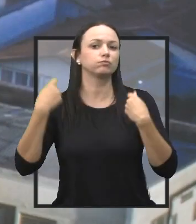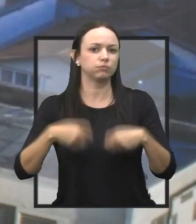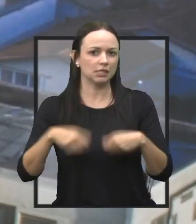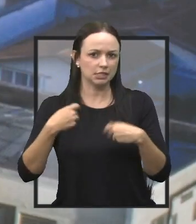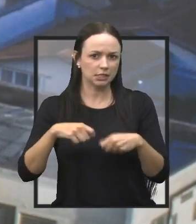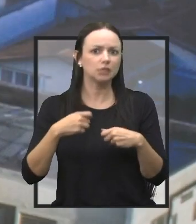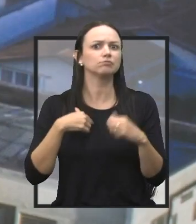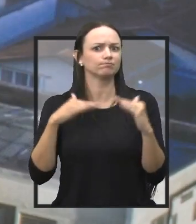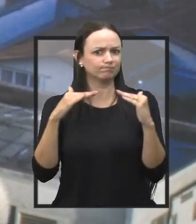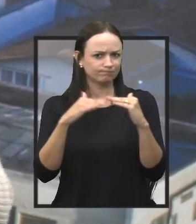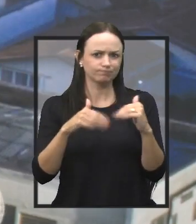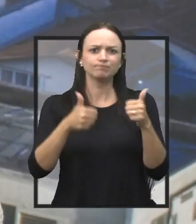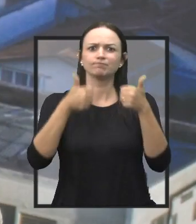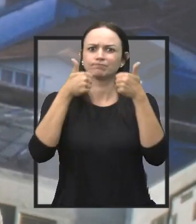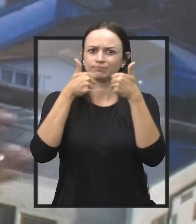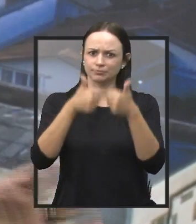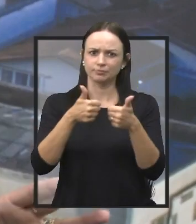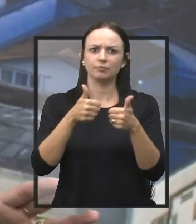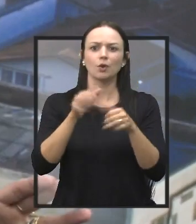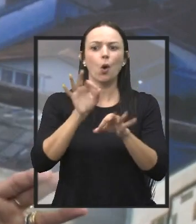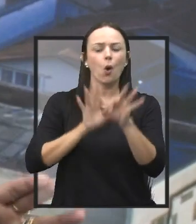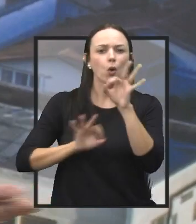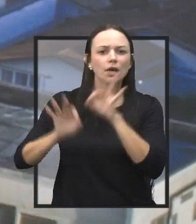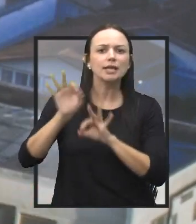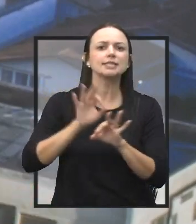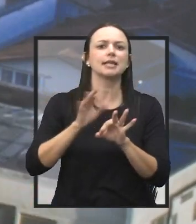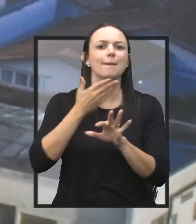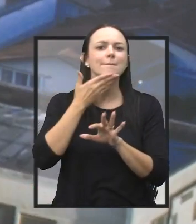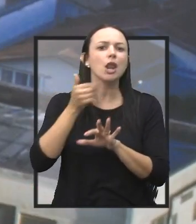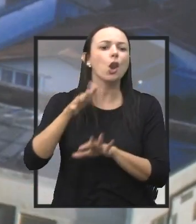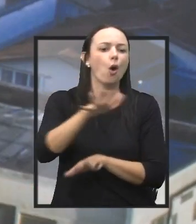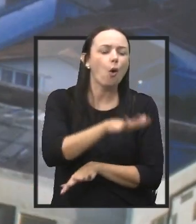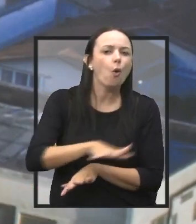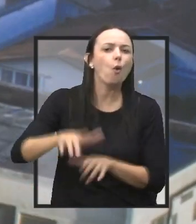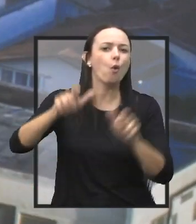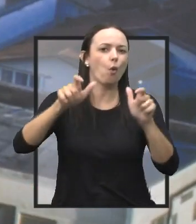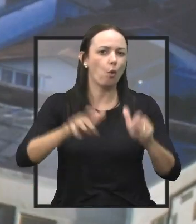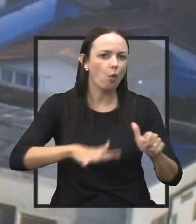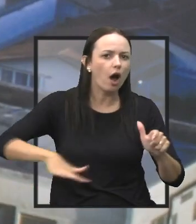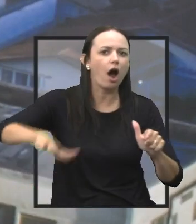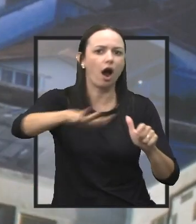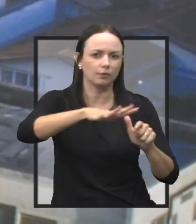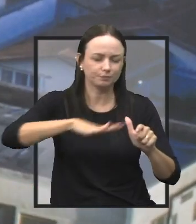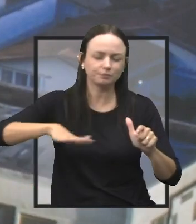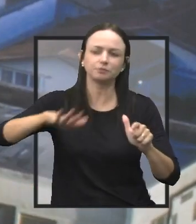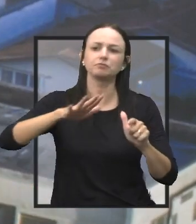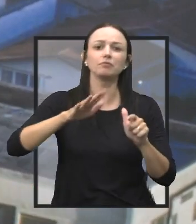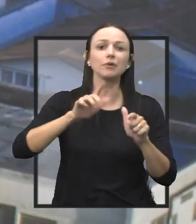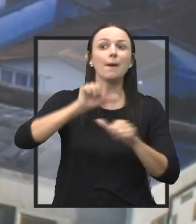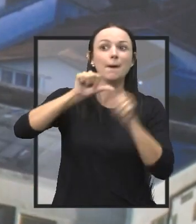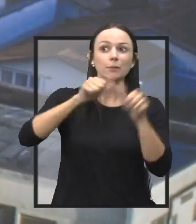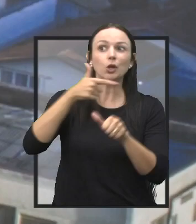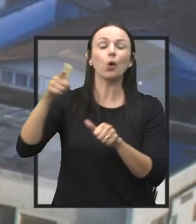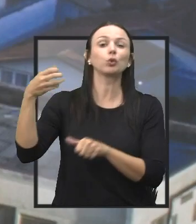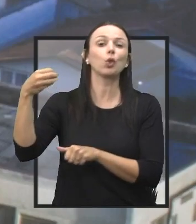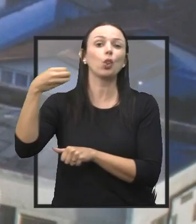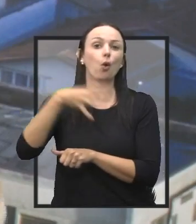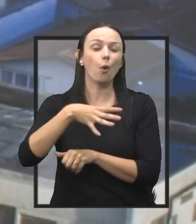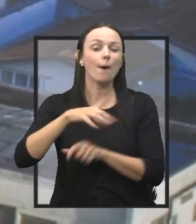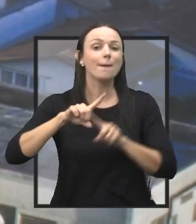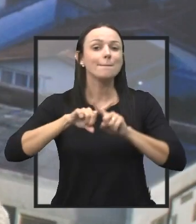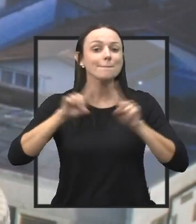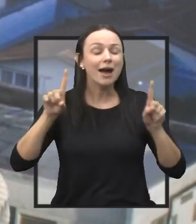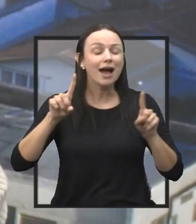sou totalmente favorável à questão de organizar ali o espaço e encaminhar para um novo. Mas é